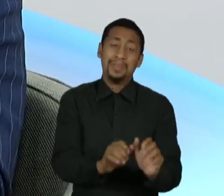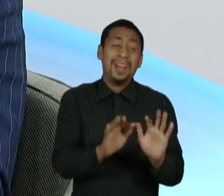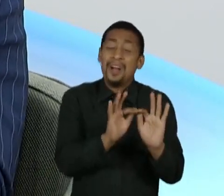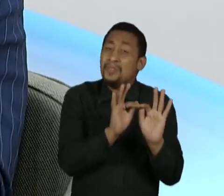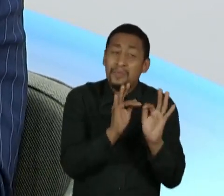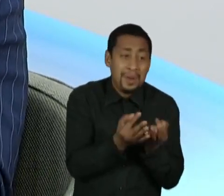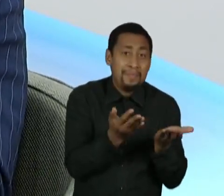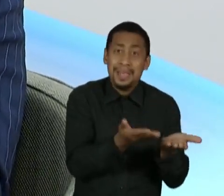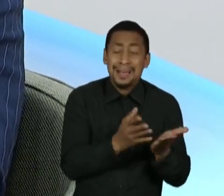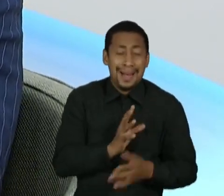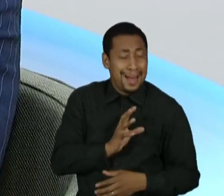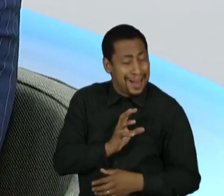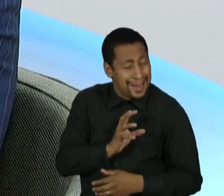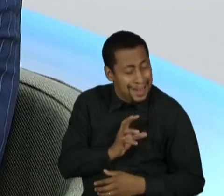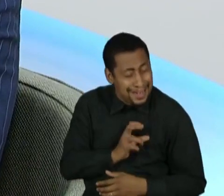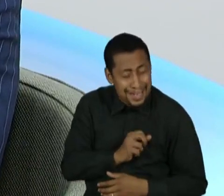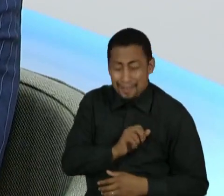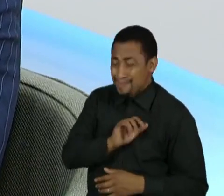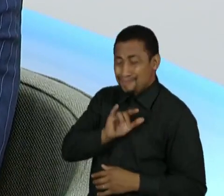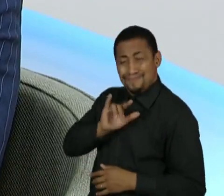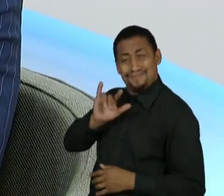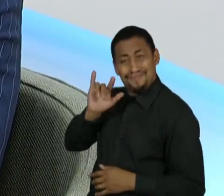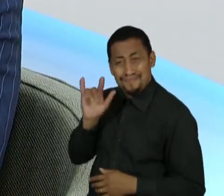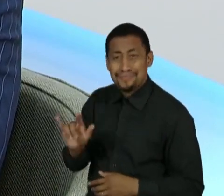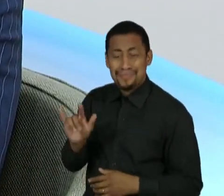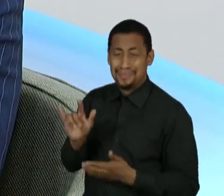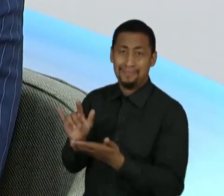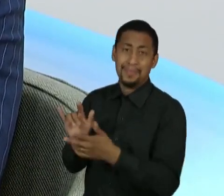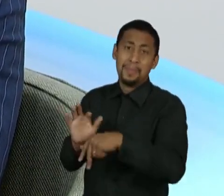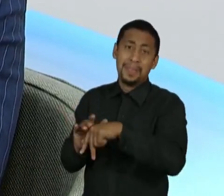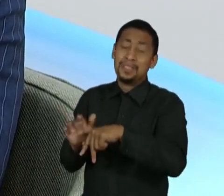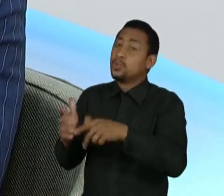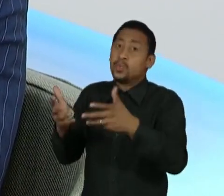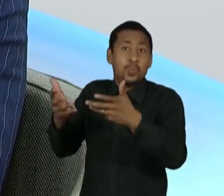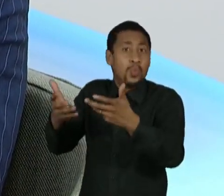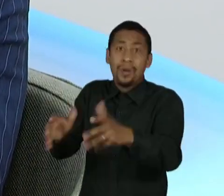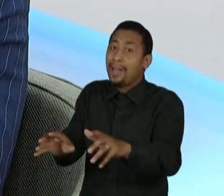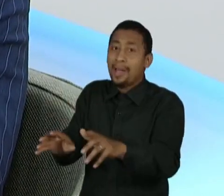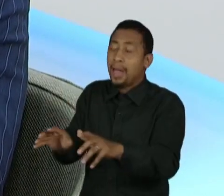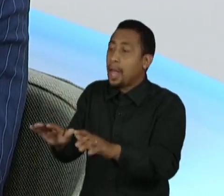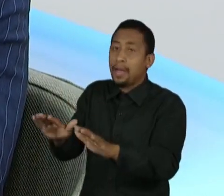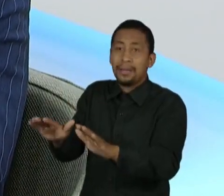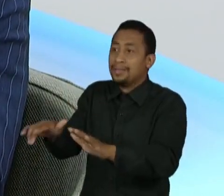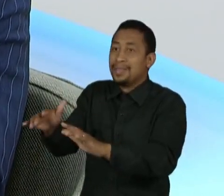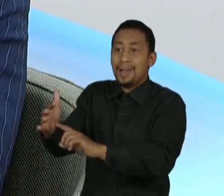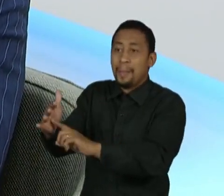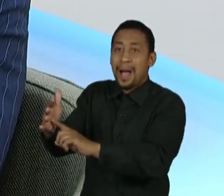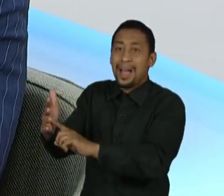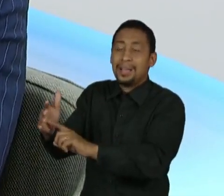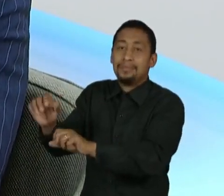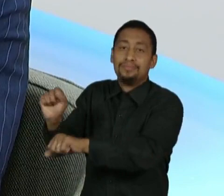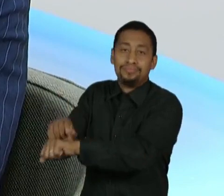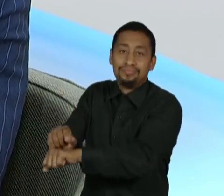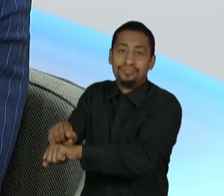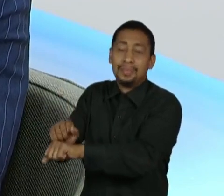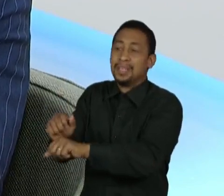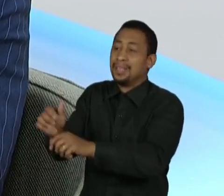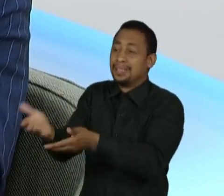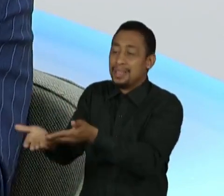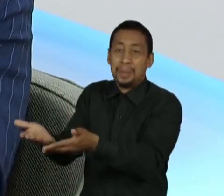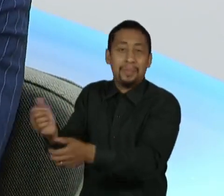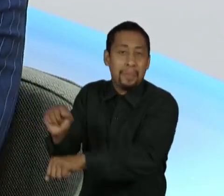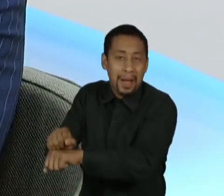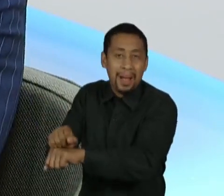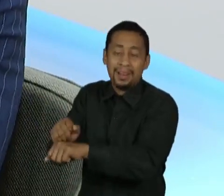percepção de quando passar daquela linha pode machucar e não ajudar mas esse é um trabalho contínuo